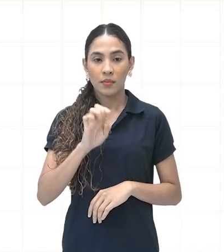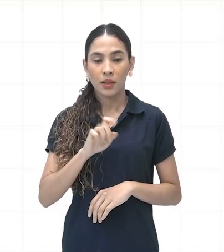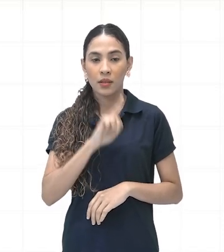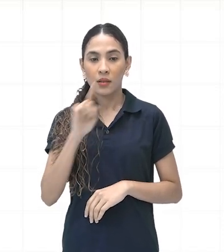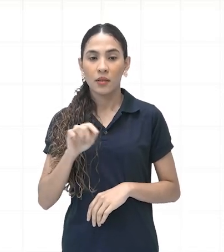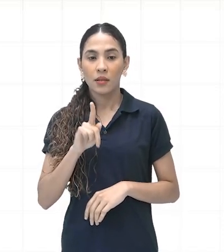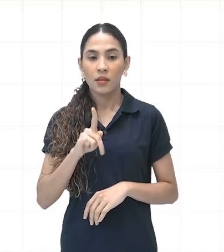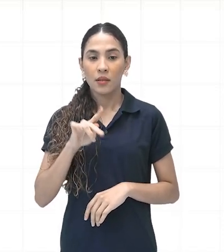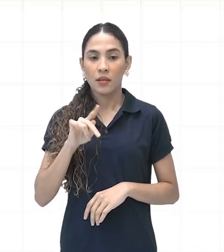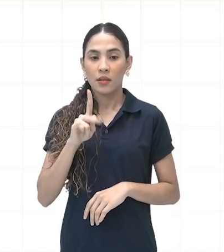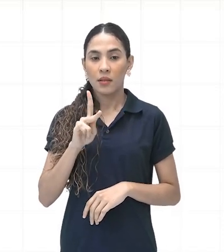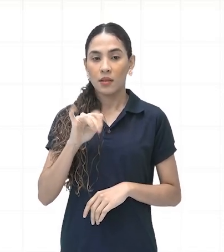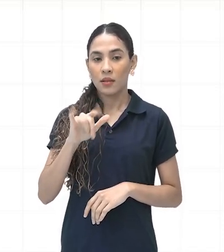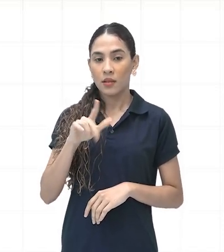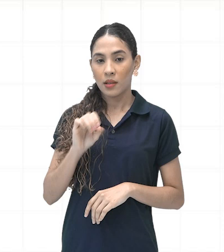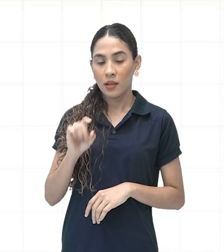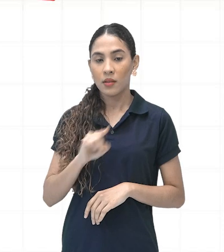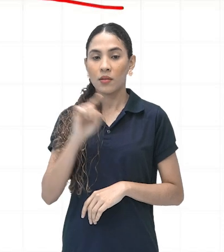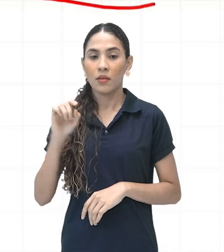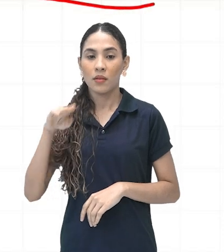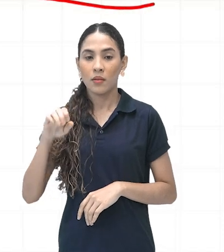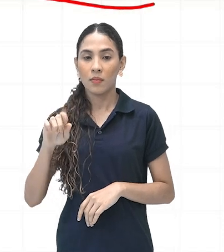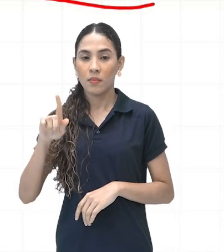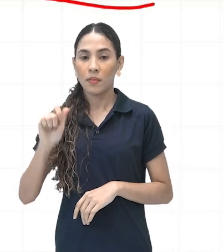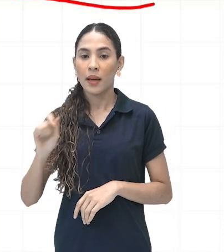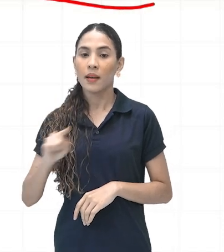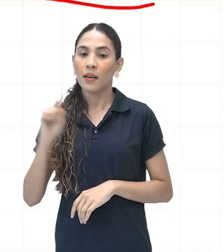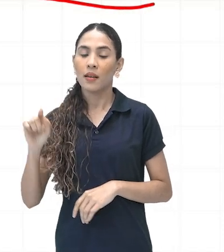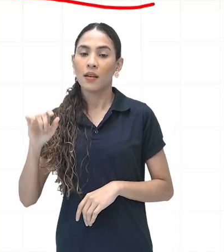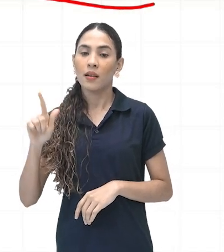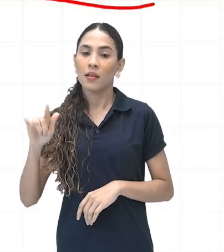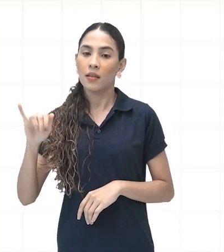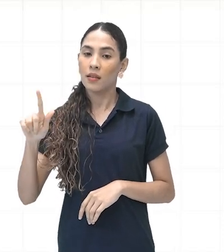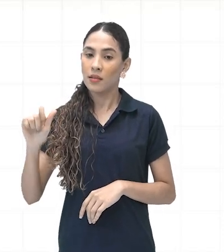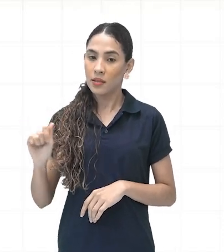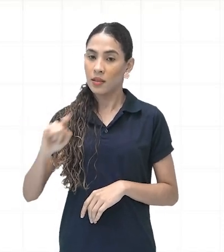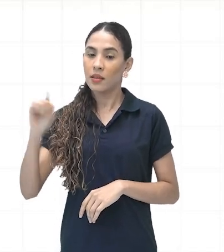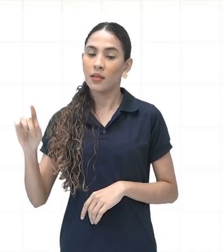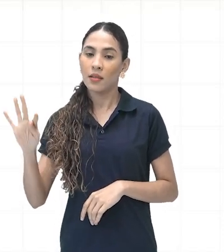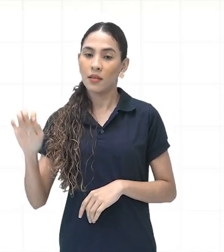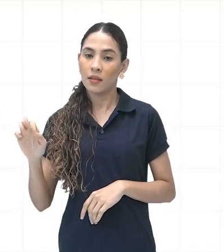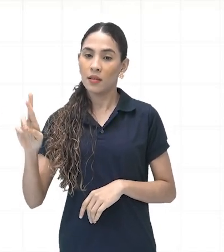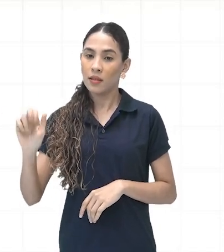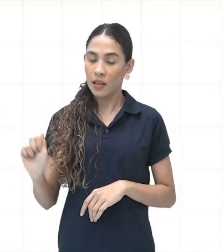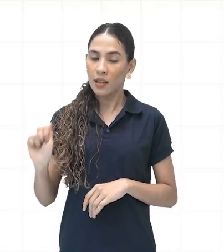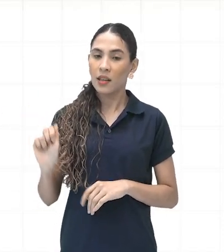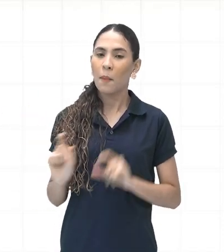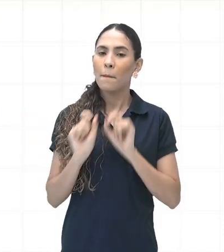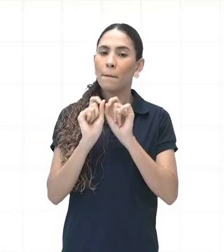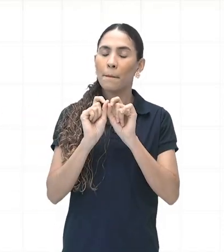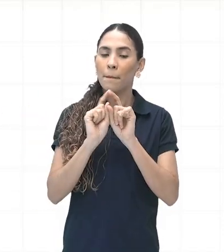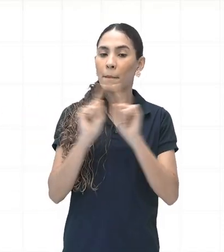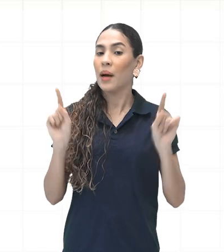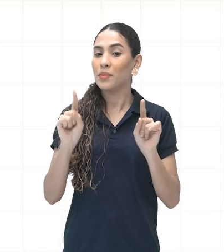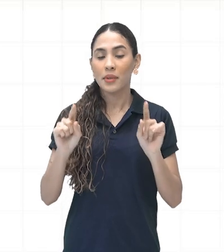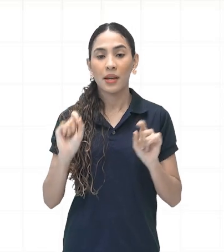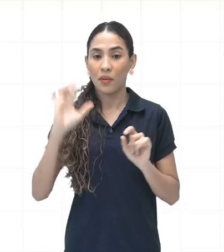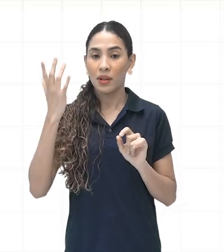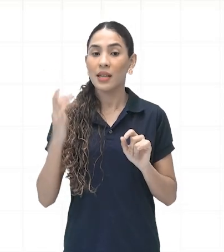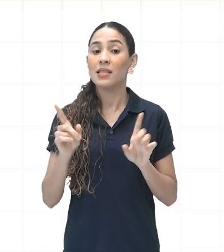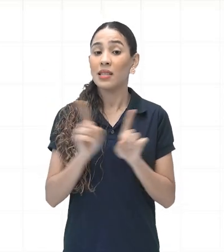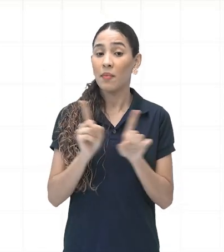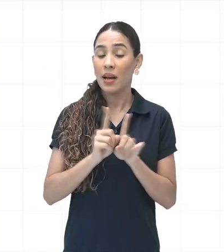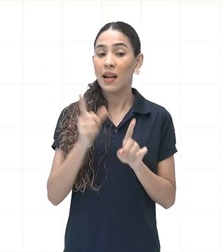kilobyte, megabyte, gigabyte e terabyte, certo? E aí, o que acontece? Também nós temos